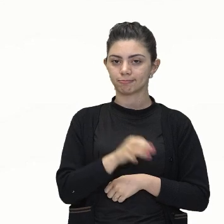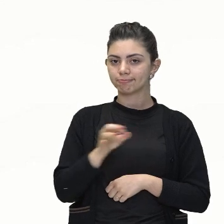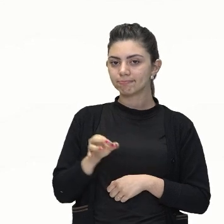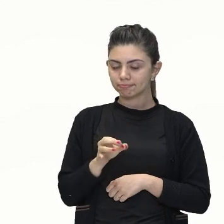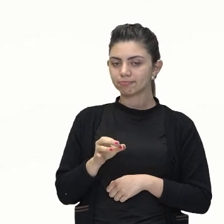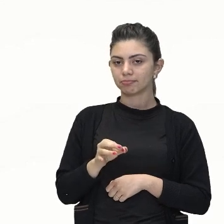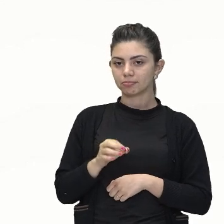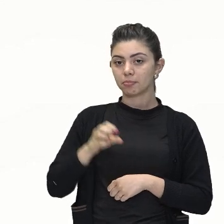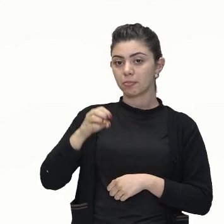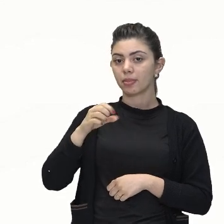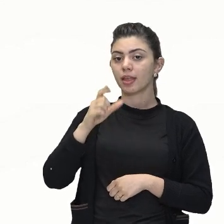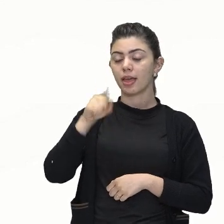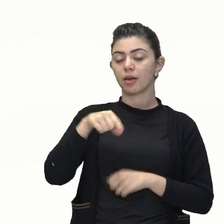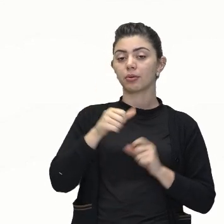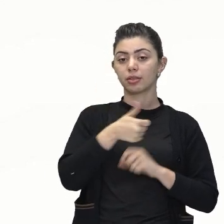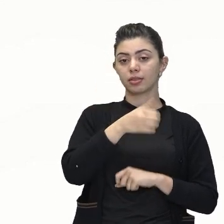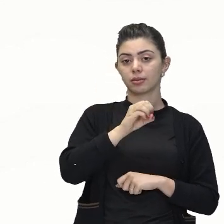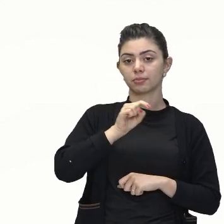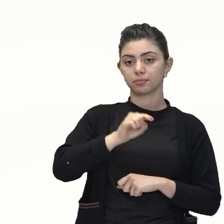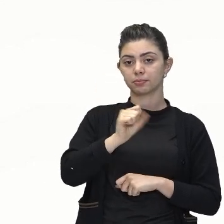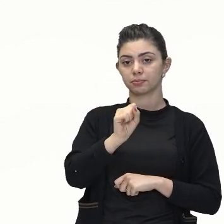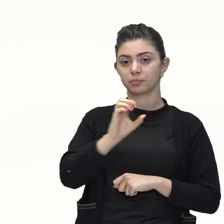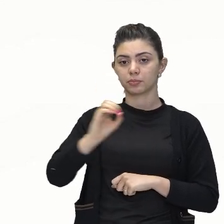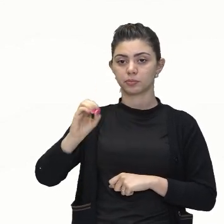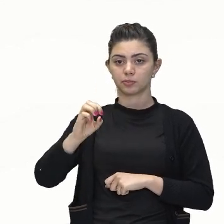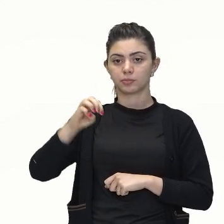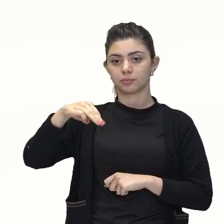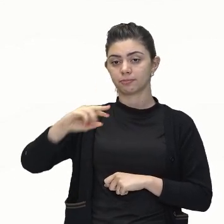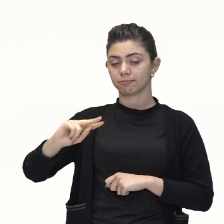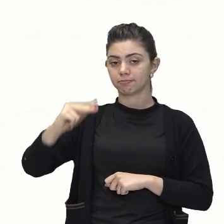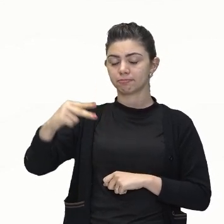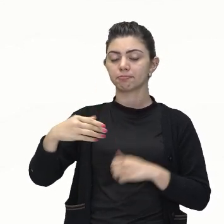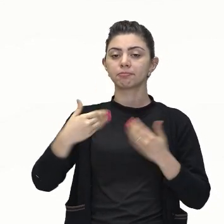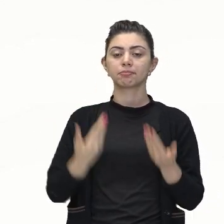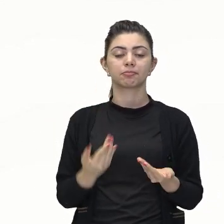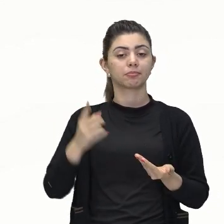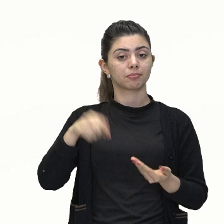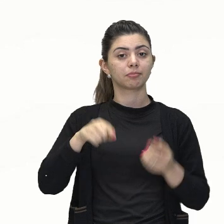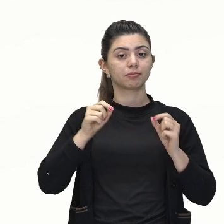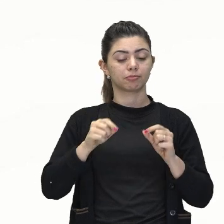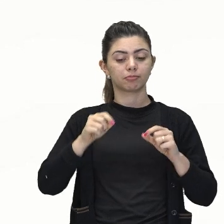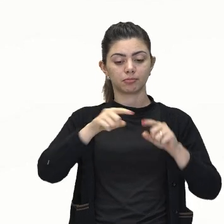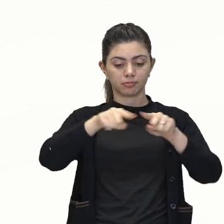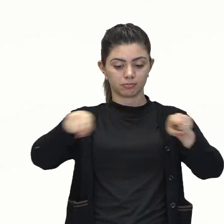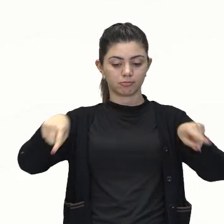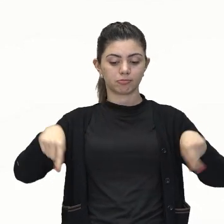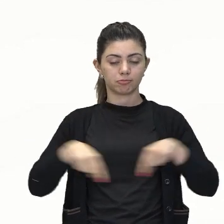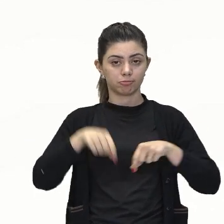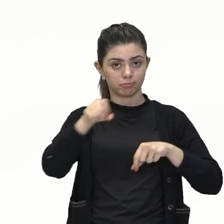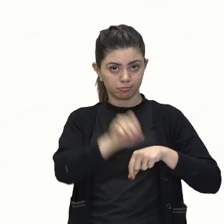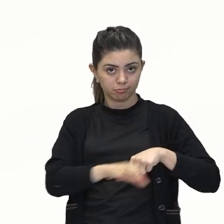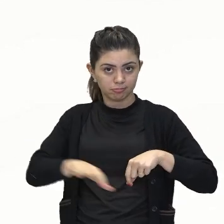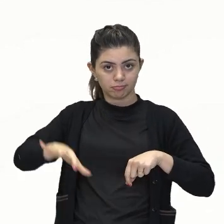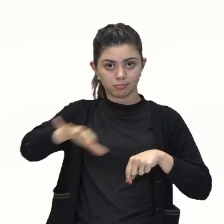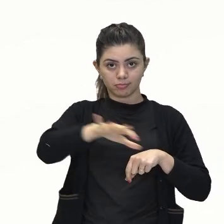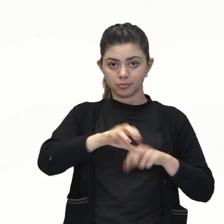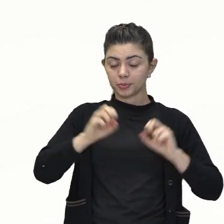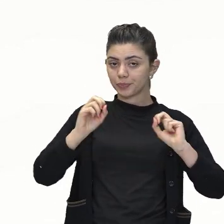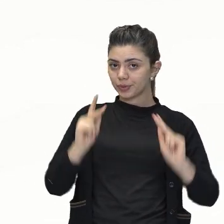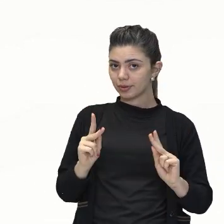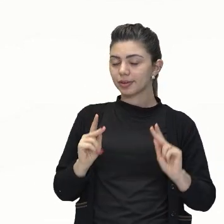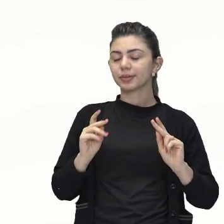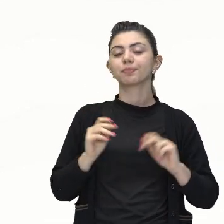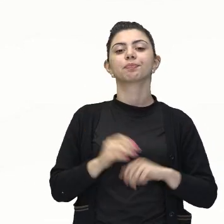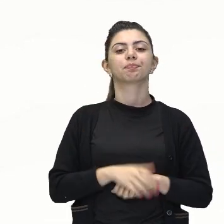10.800 metros quadrados, tá bom? Então, essa é a área desse campo, beleza?